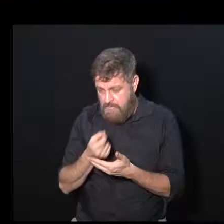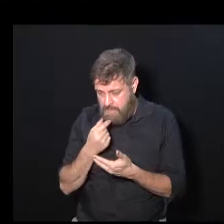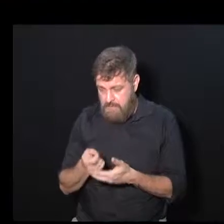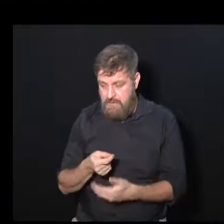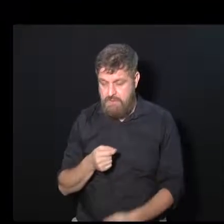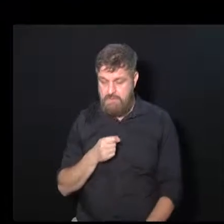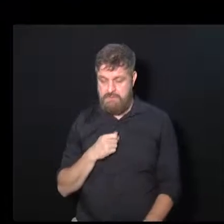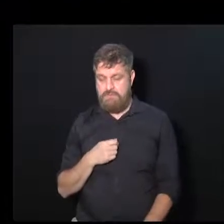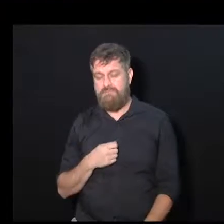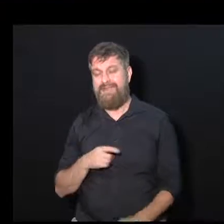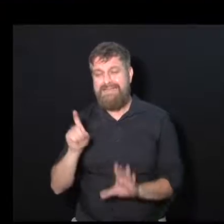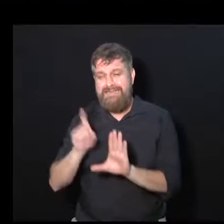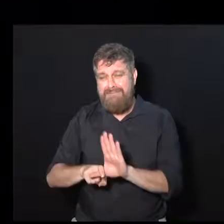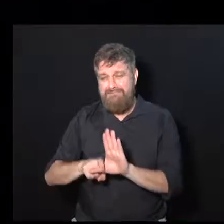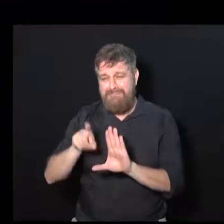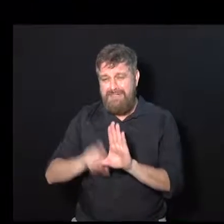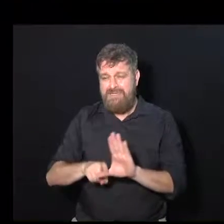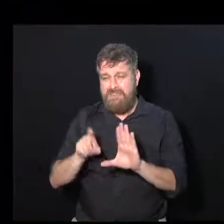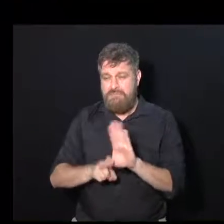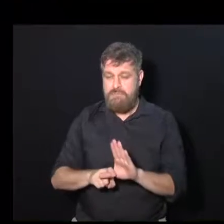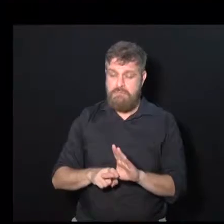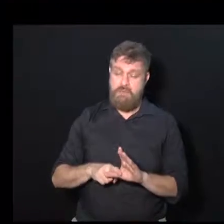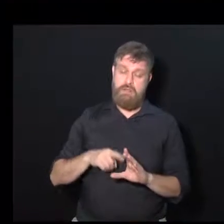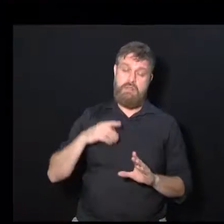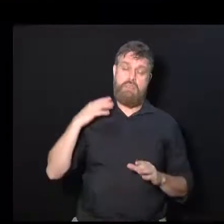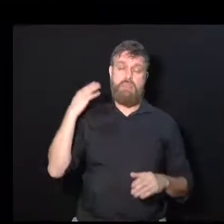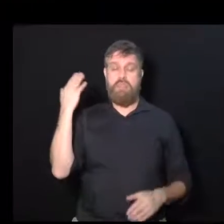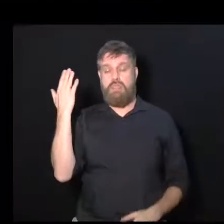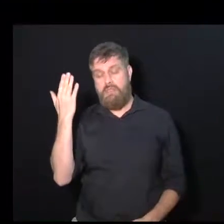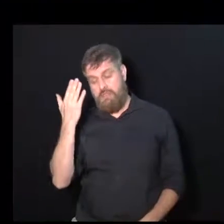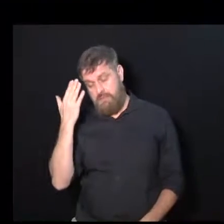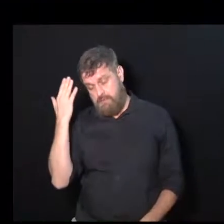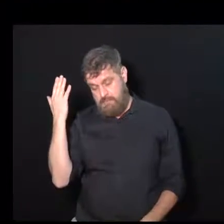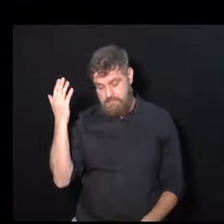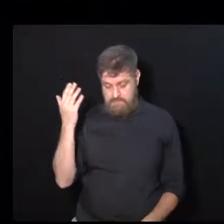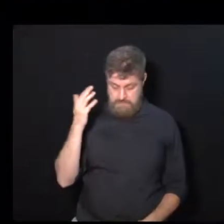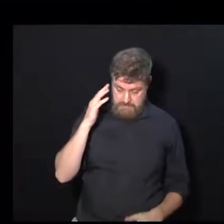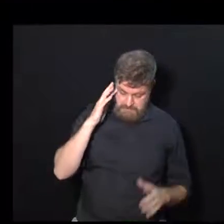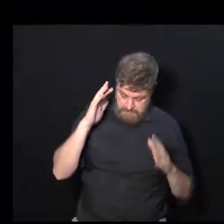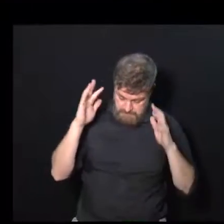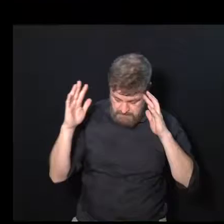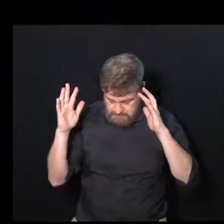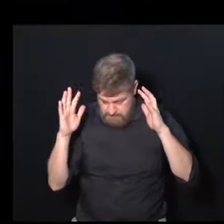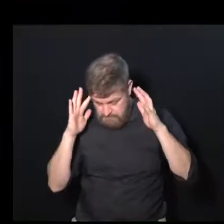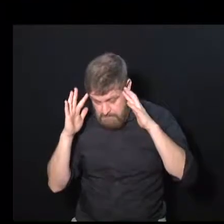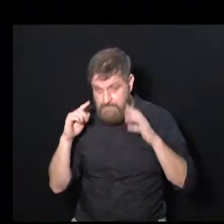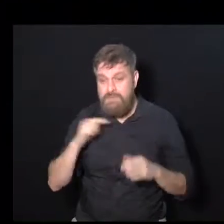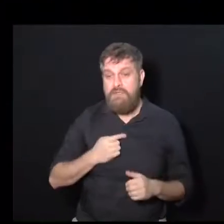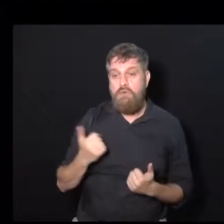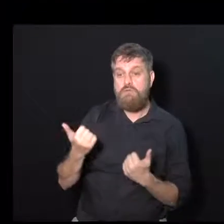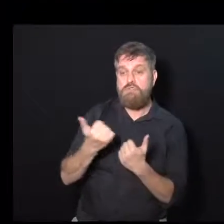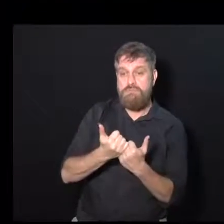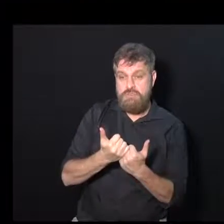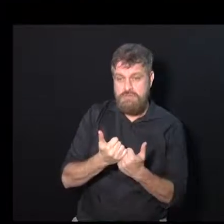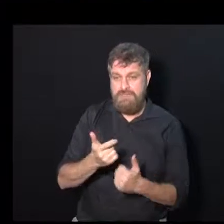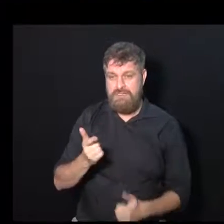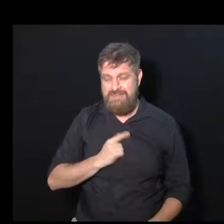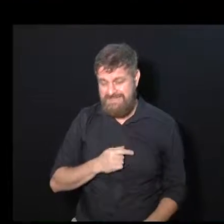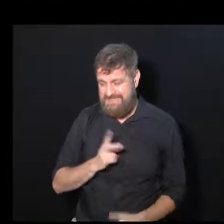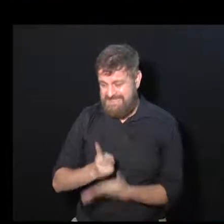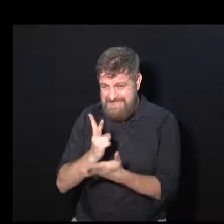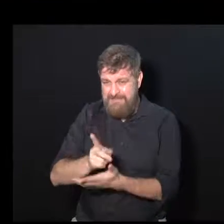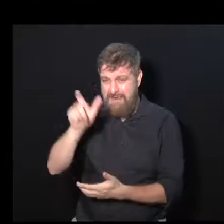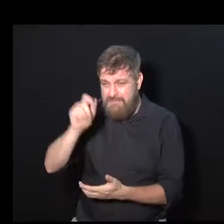a dependência deles. Então, eles dão essa alternativa de, ao invés de cada vez